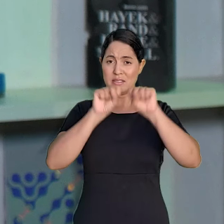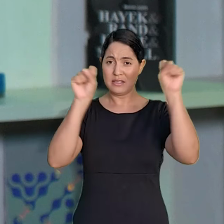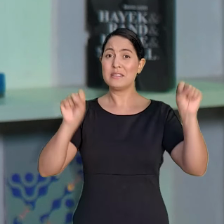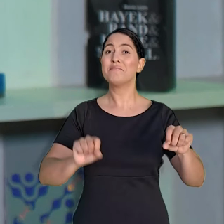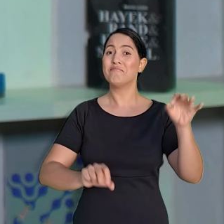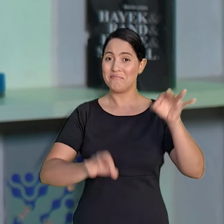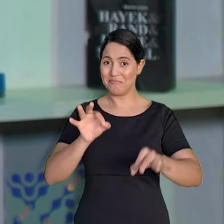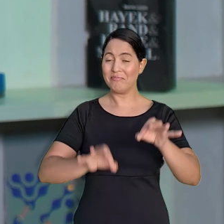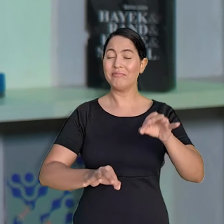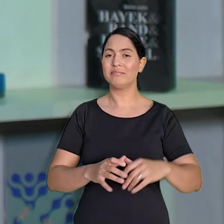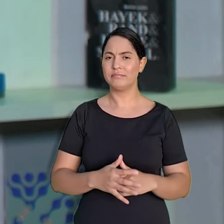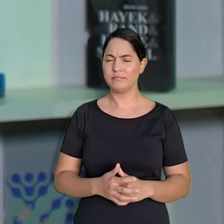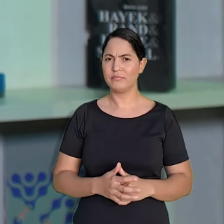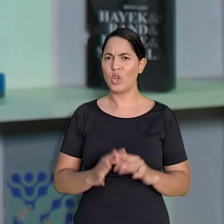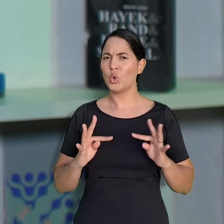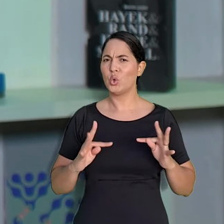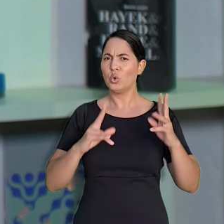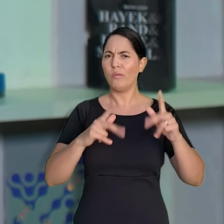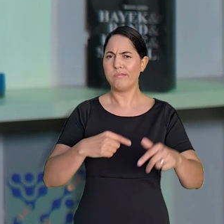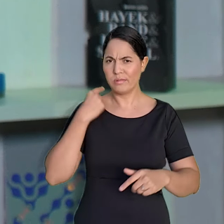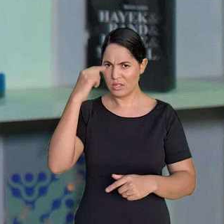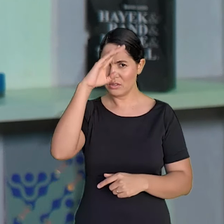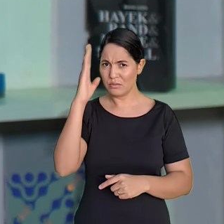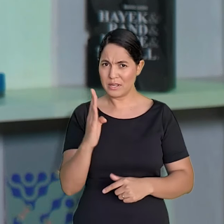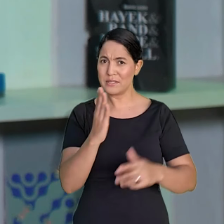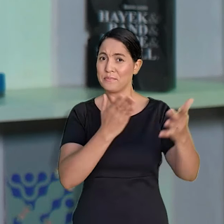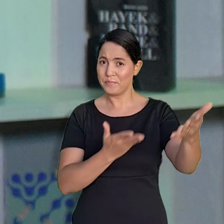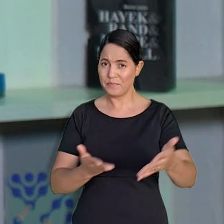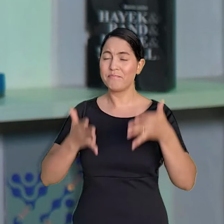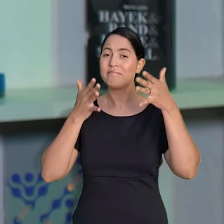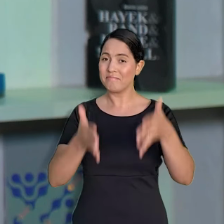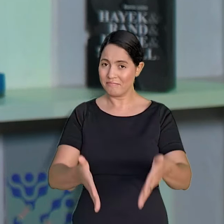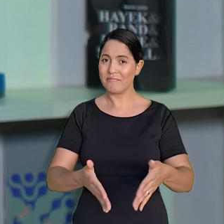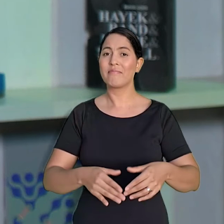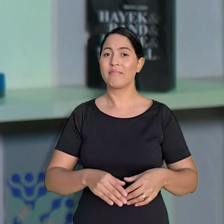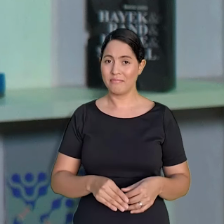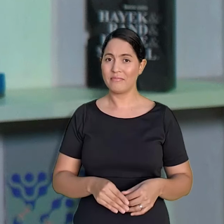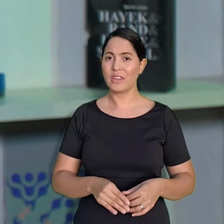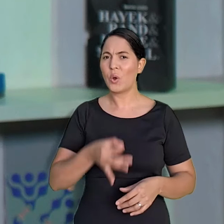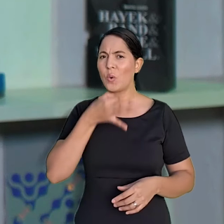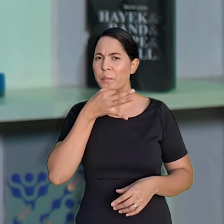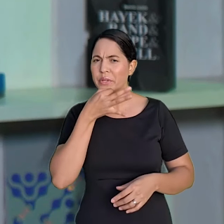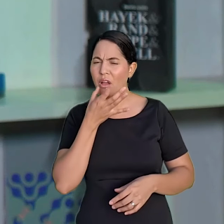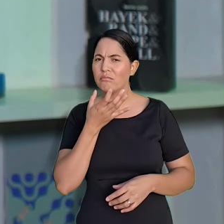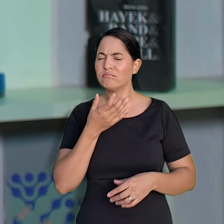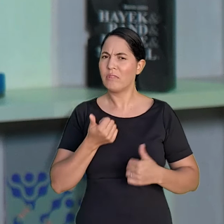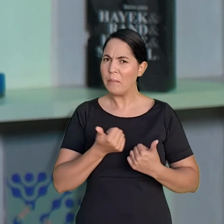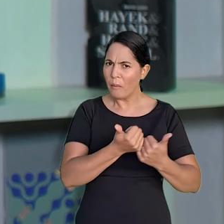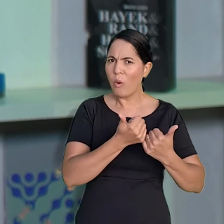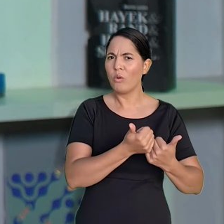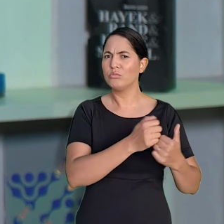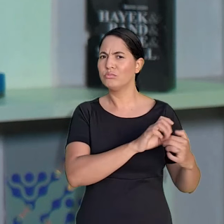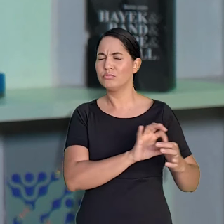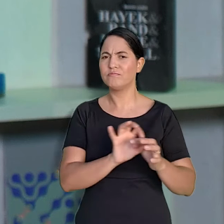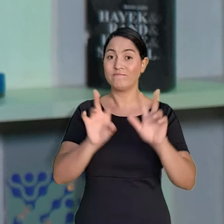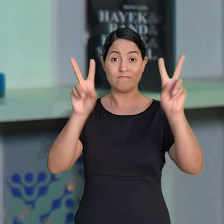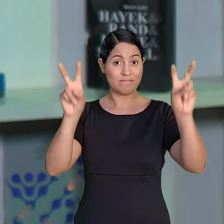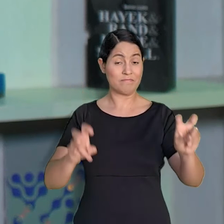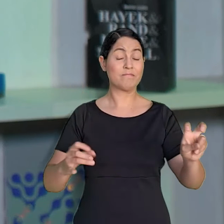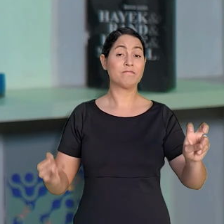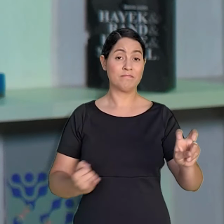de justiça. Toda a advocacia brasileira está convidada a participar e dar a sua contribuição num dos